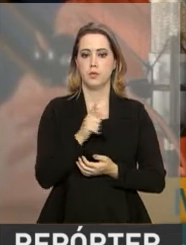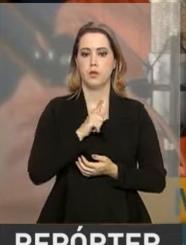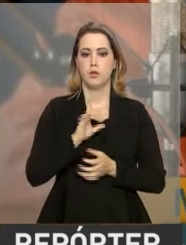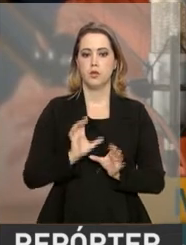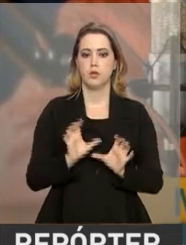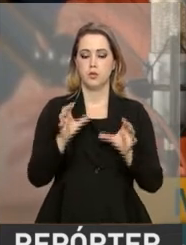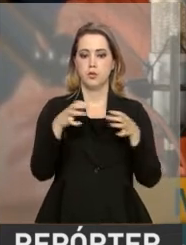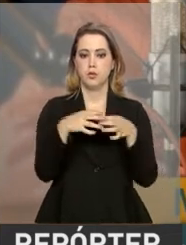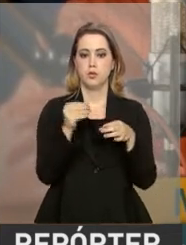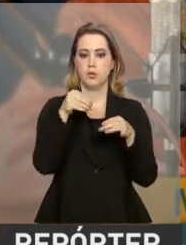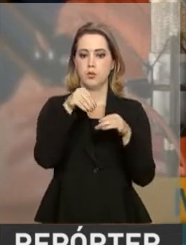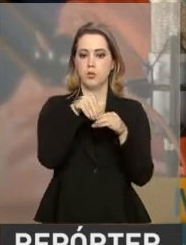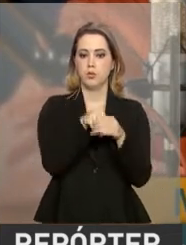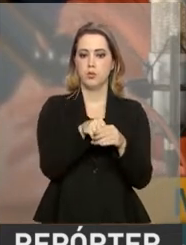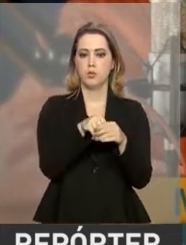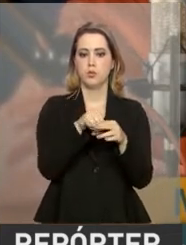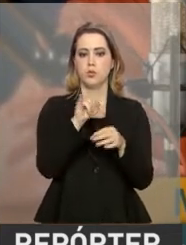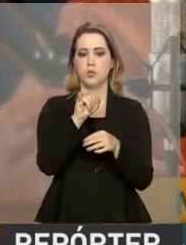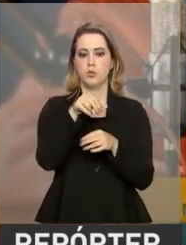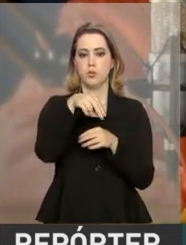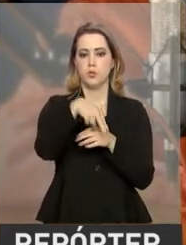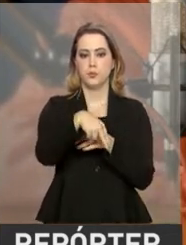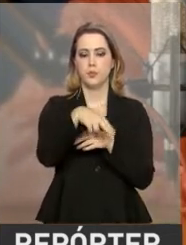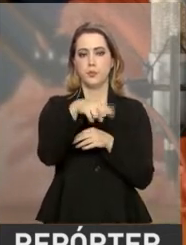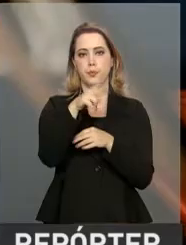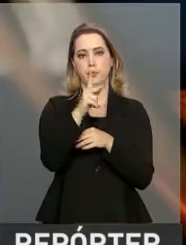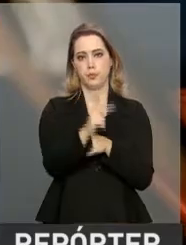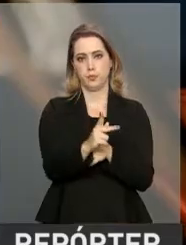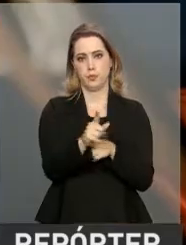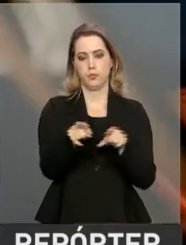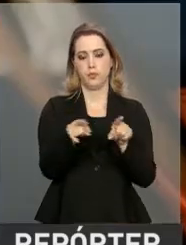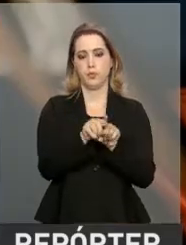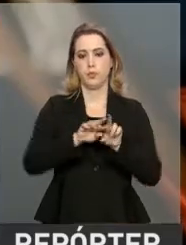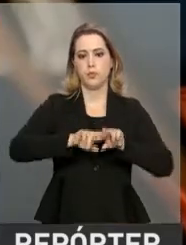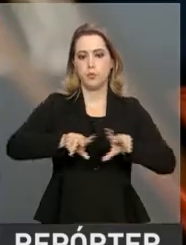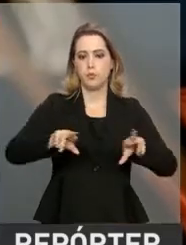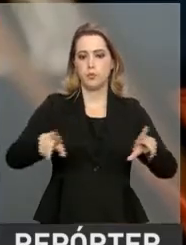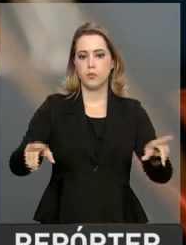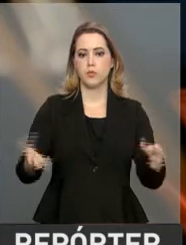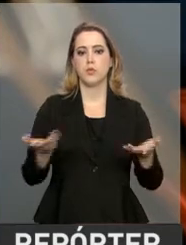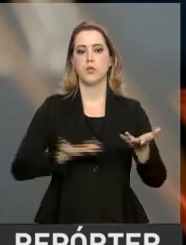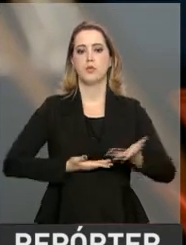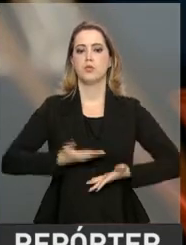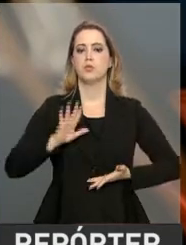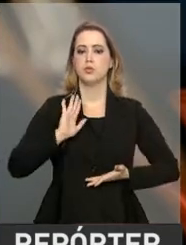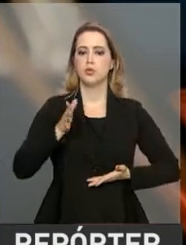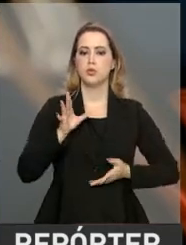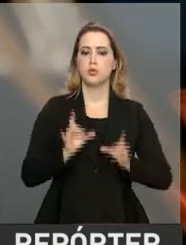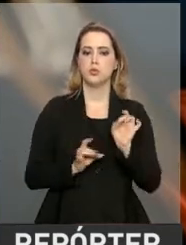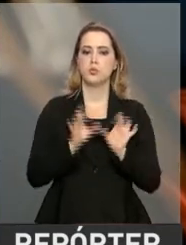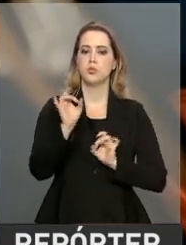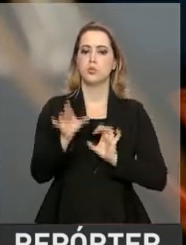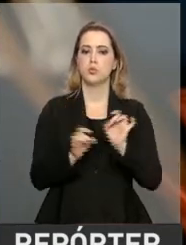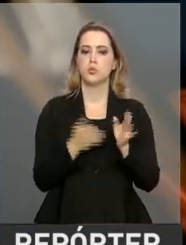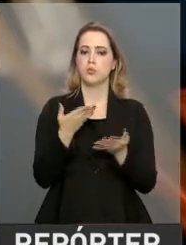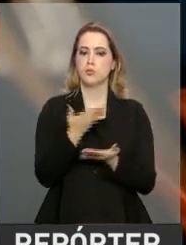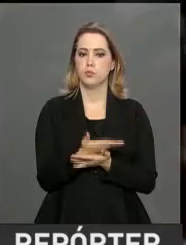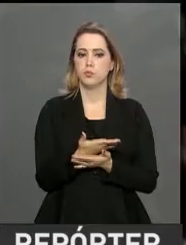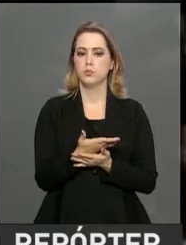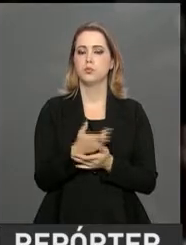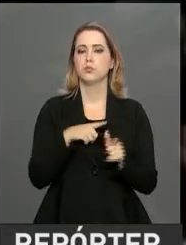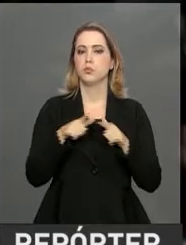do inep que envolve uma série de servidores especializados já em operações dessa natureza